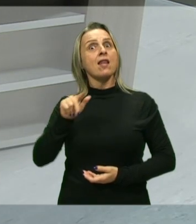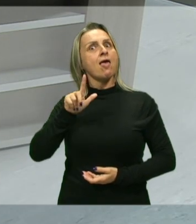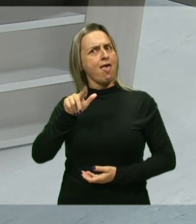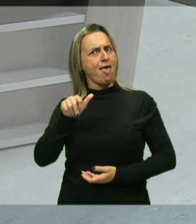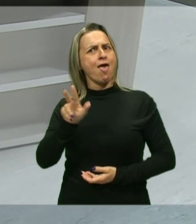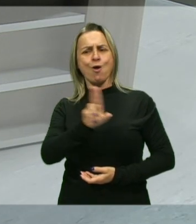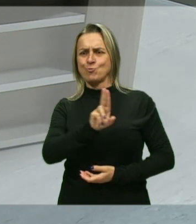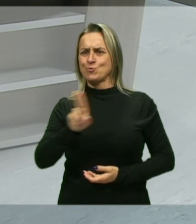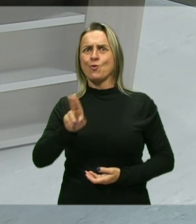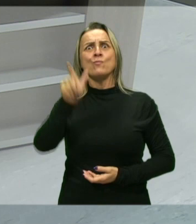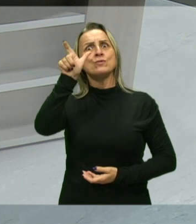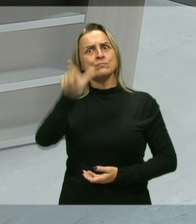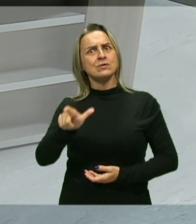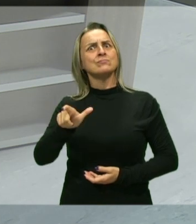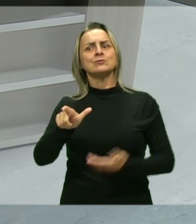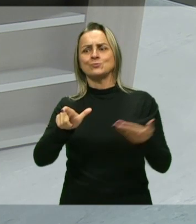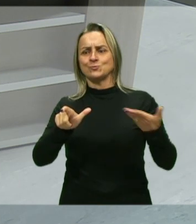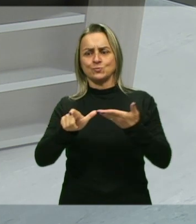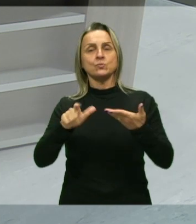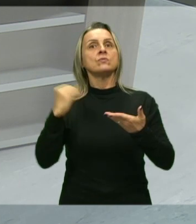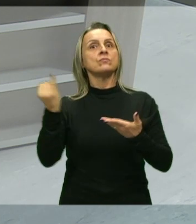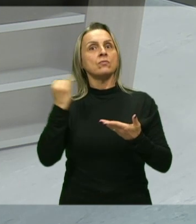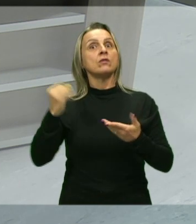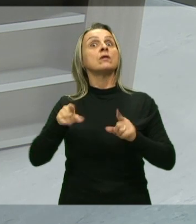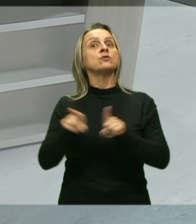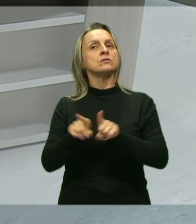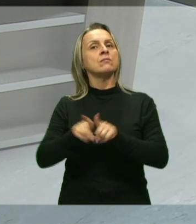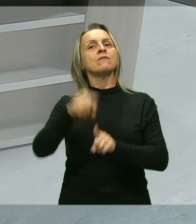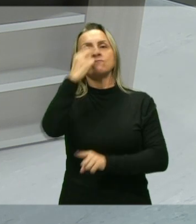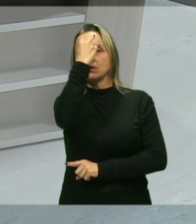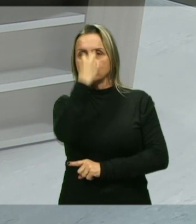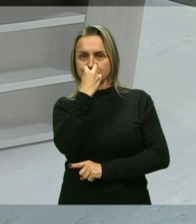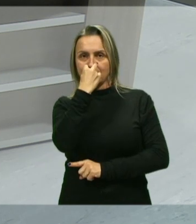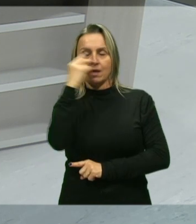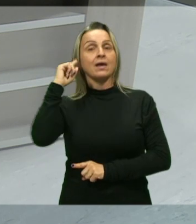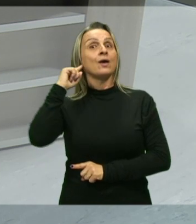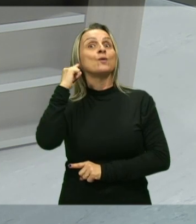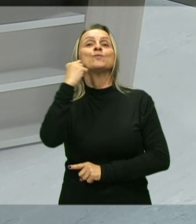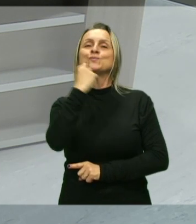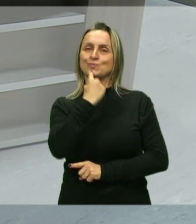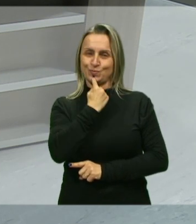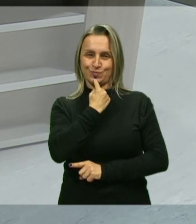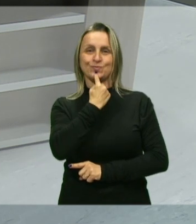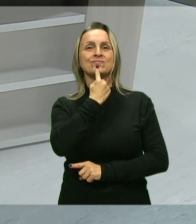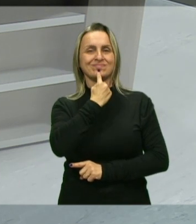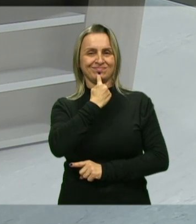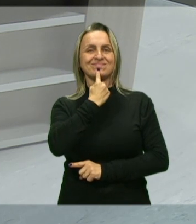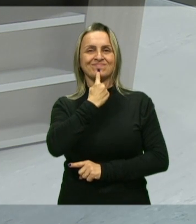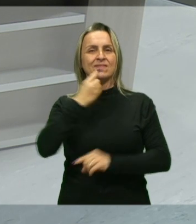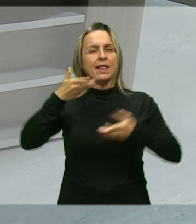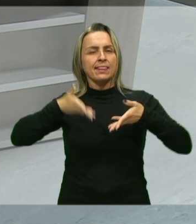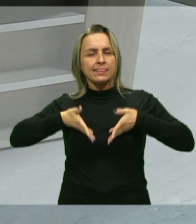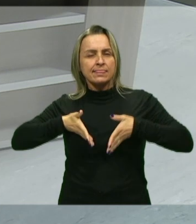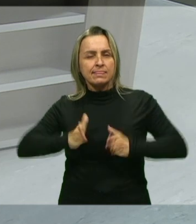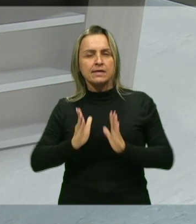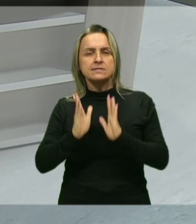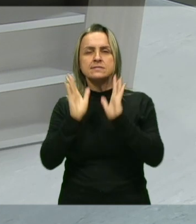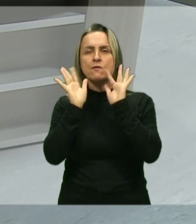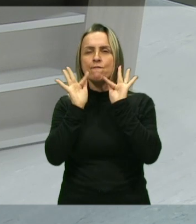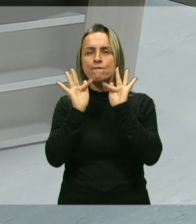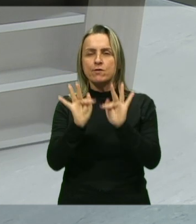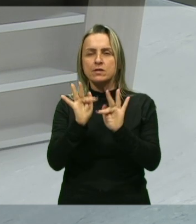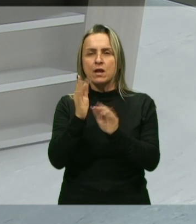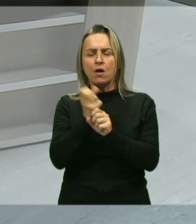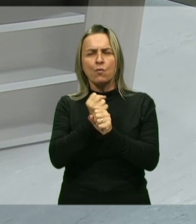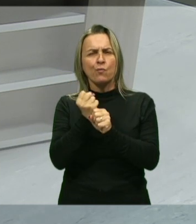ativista, né, e que foi uma pessoa cega e surda, que nasceu ali no final dos anos